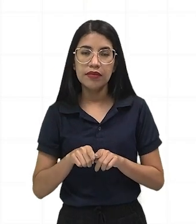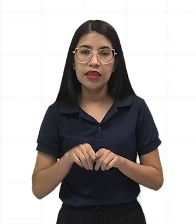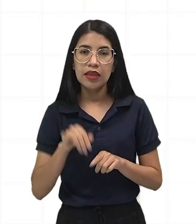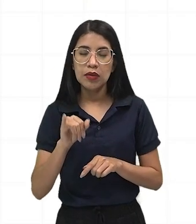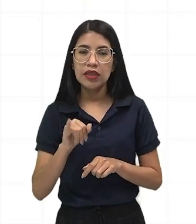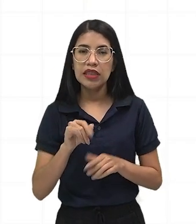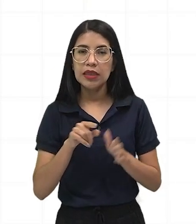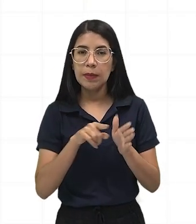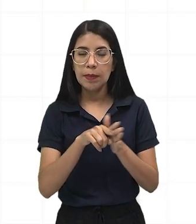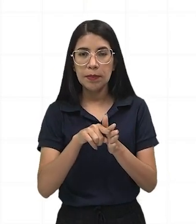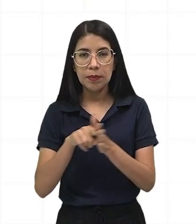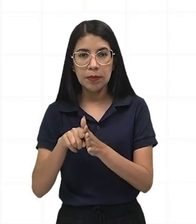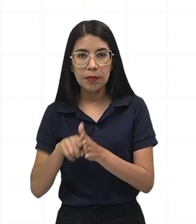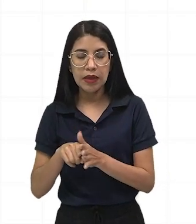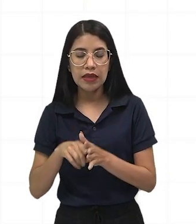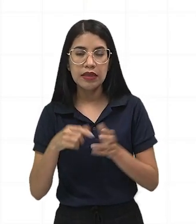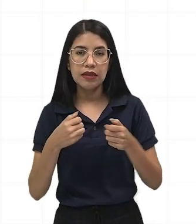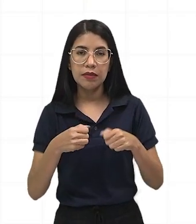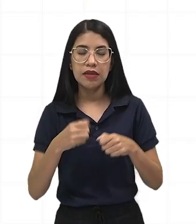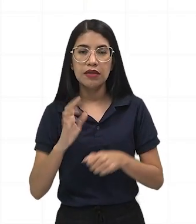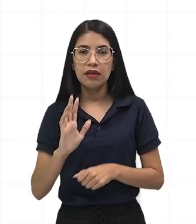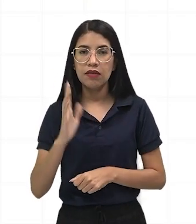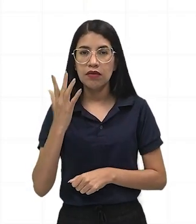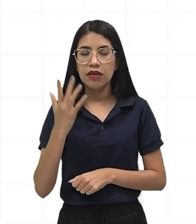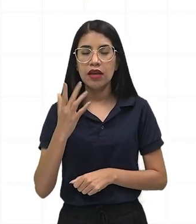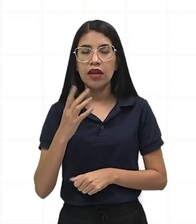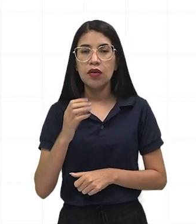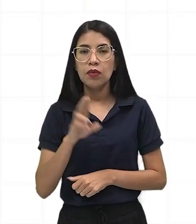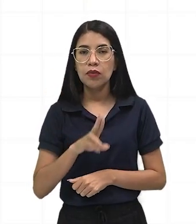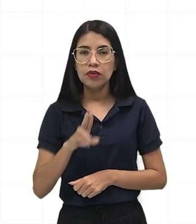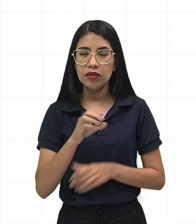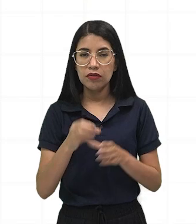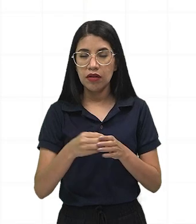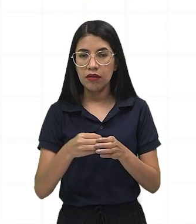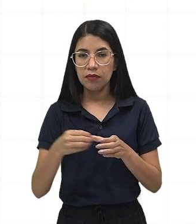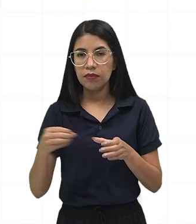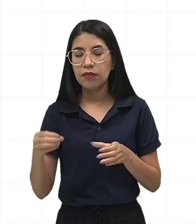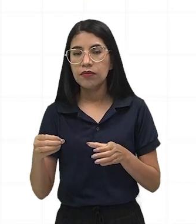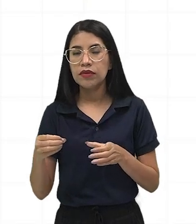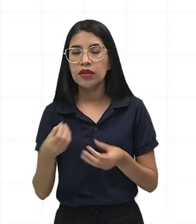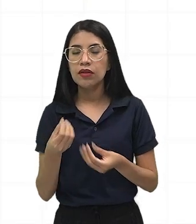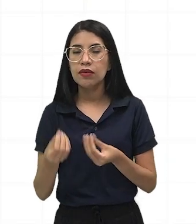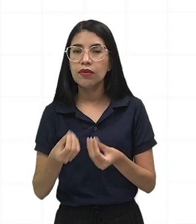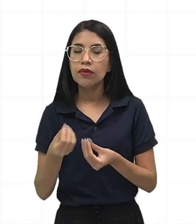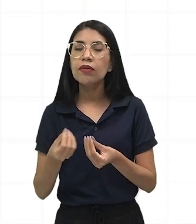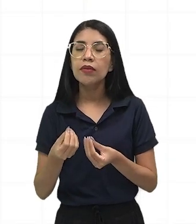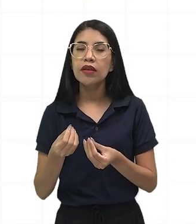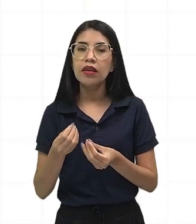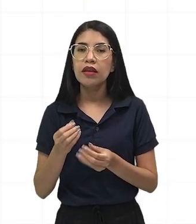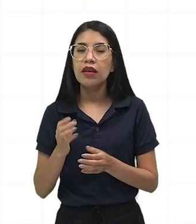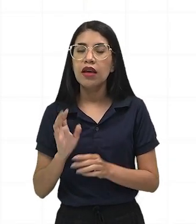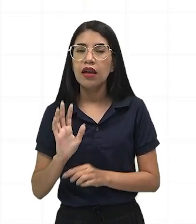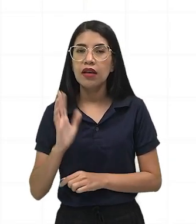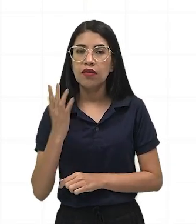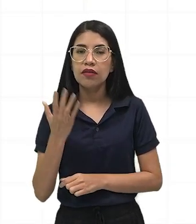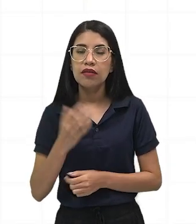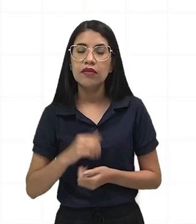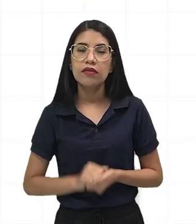fosse fazer uma pesquisa por amostragem, nós